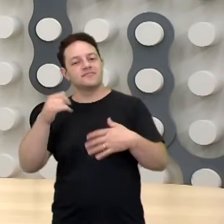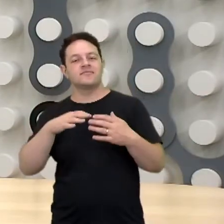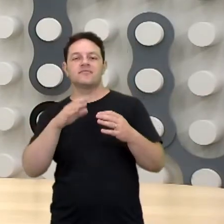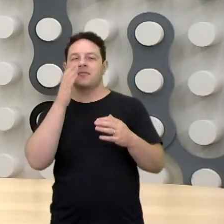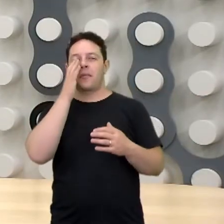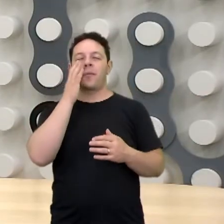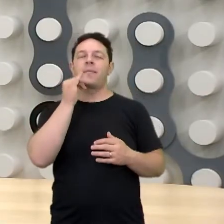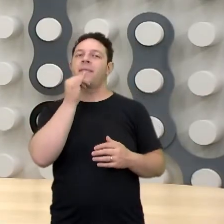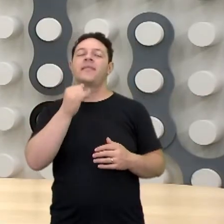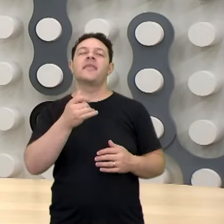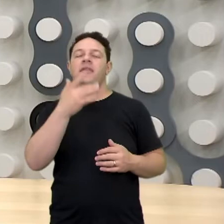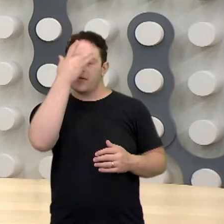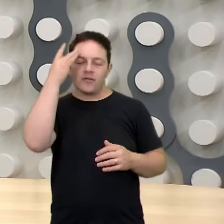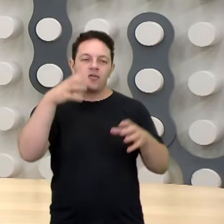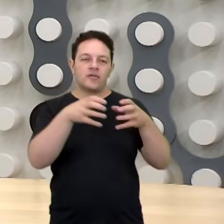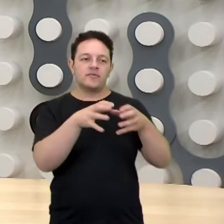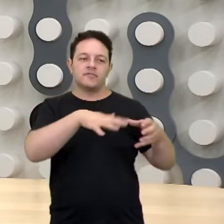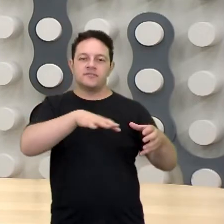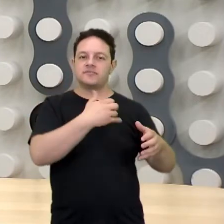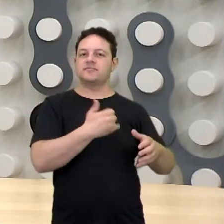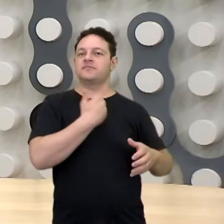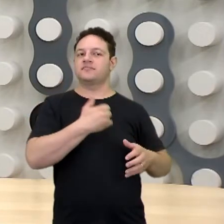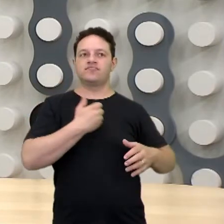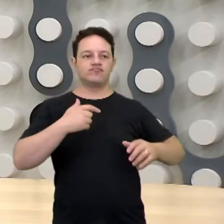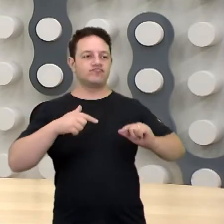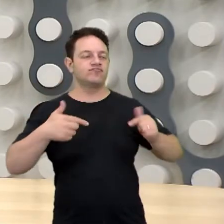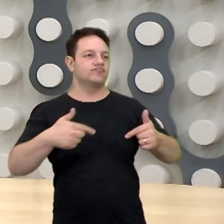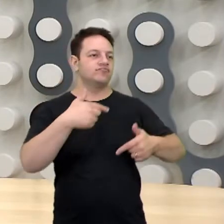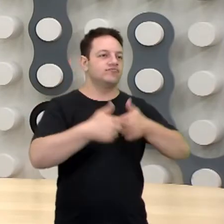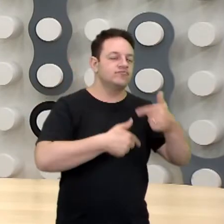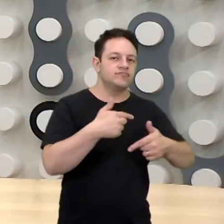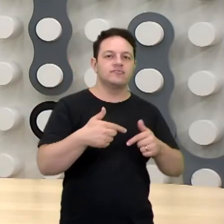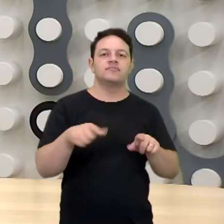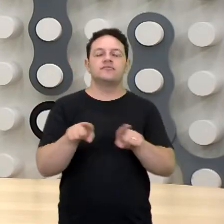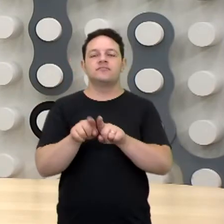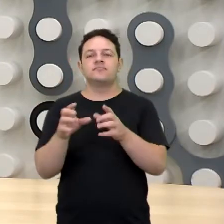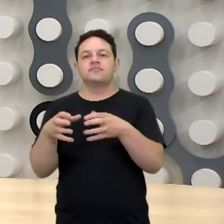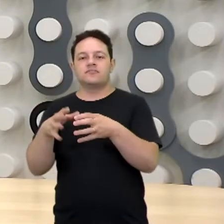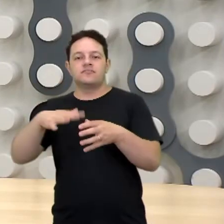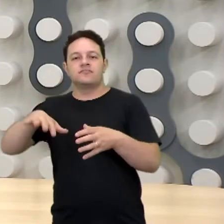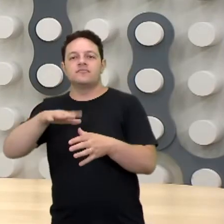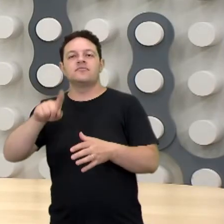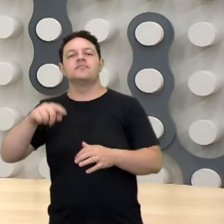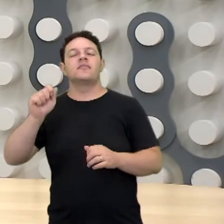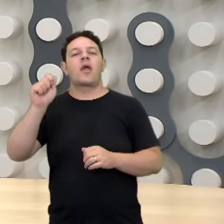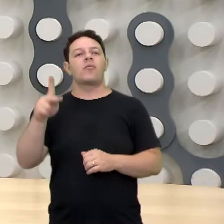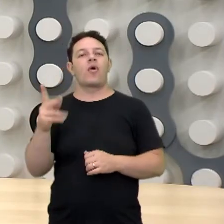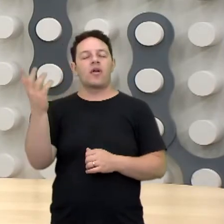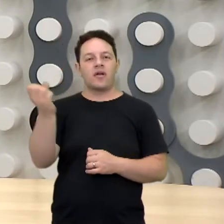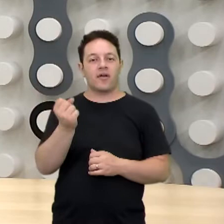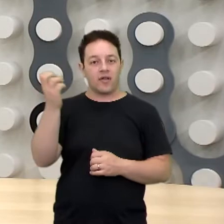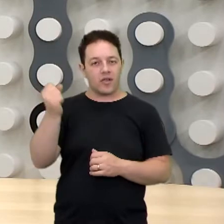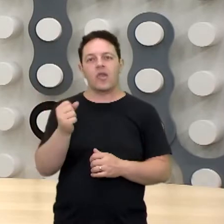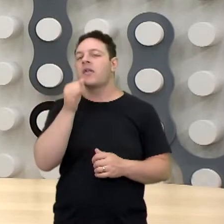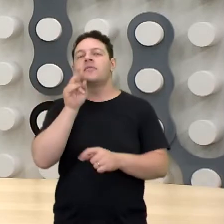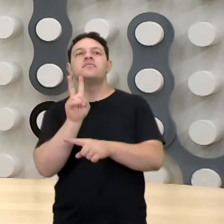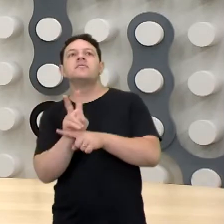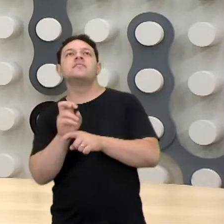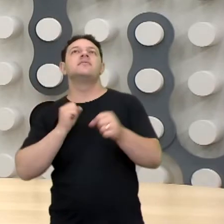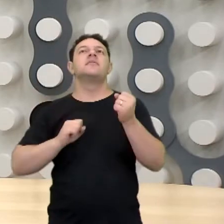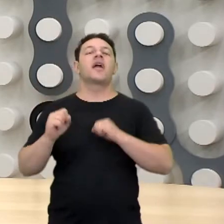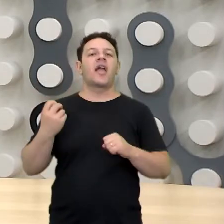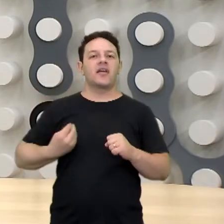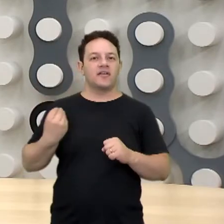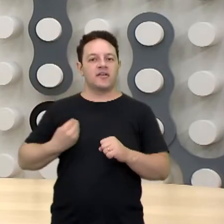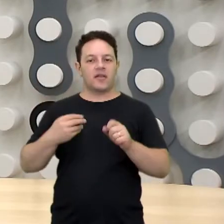de trabalho, né? A aposentadoria. Então, se na expectativa de vida a tendência é que a população viva mais, a tendência é